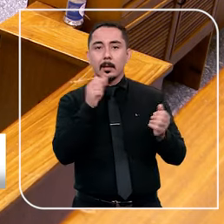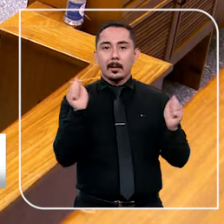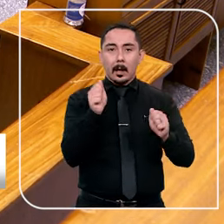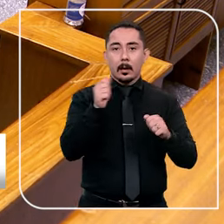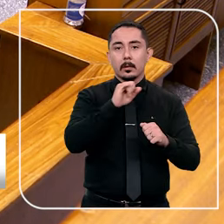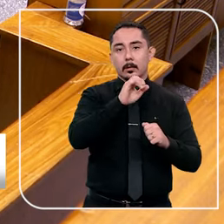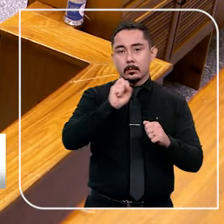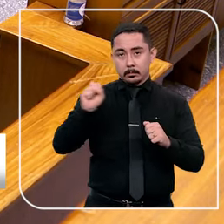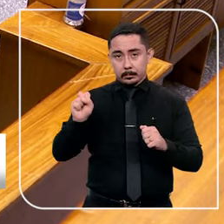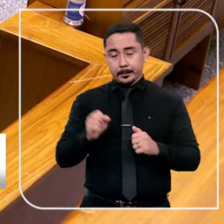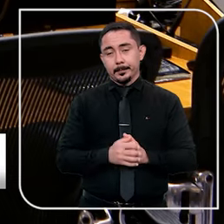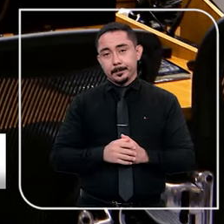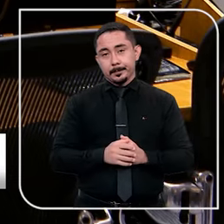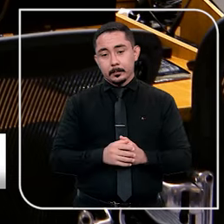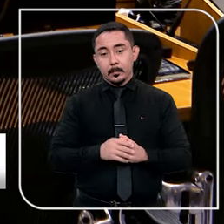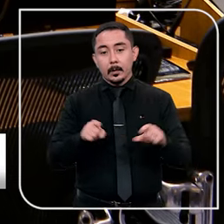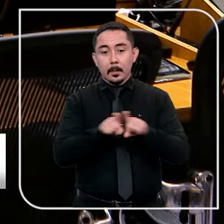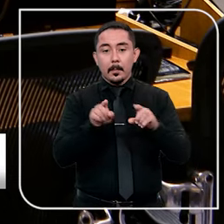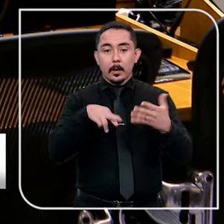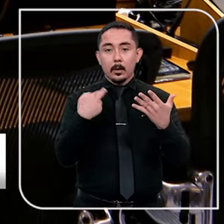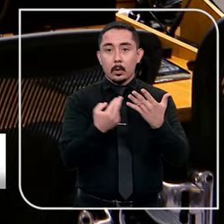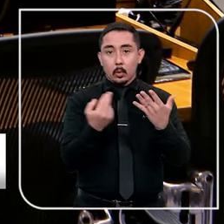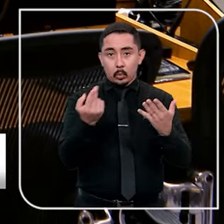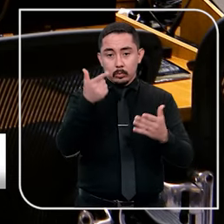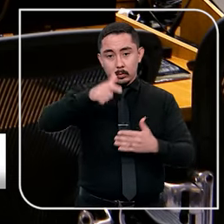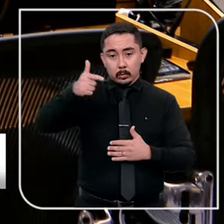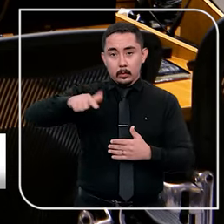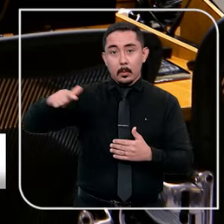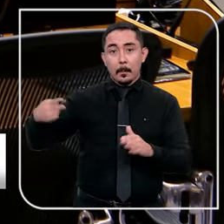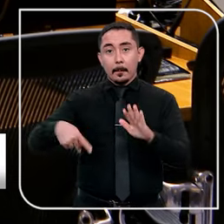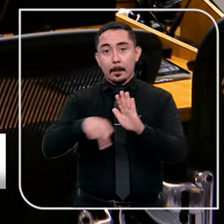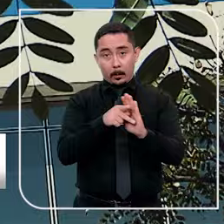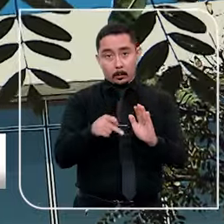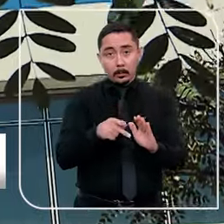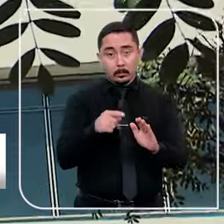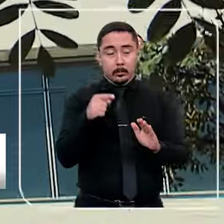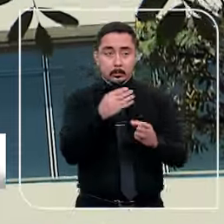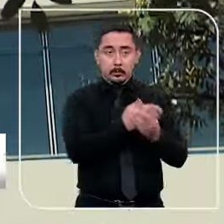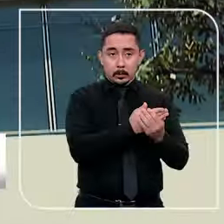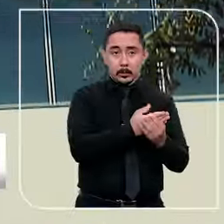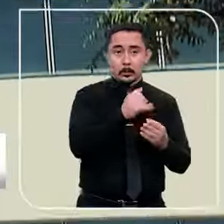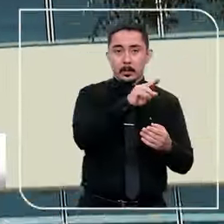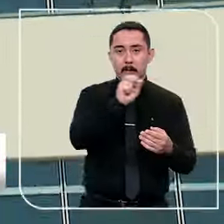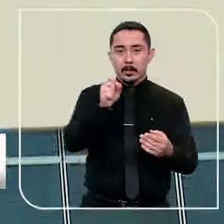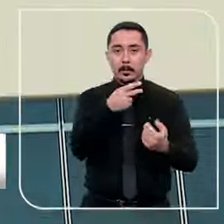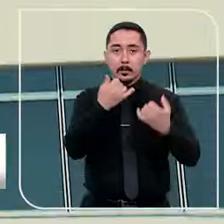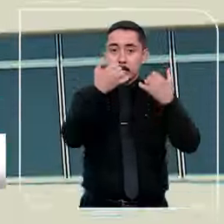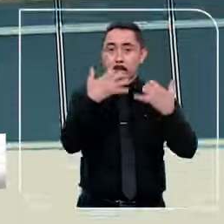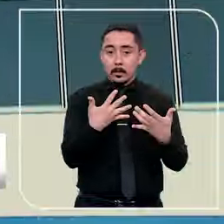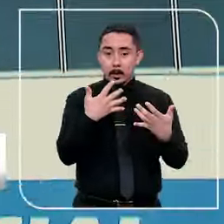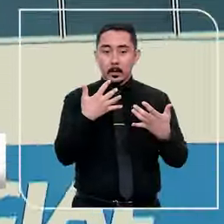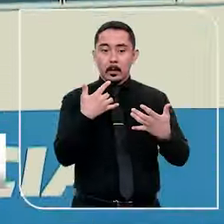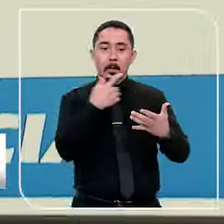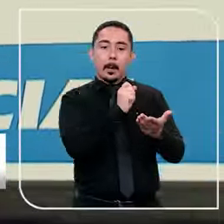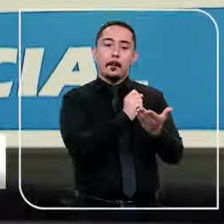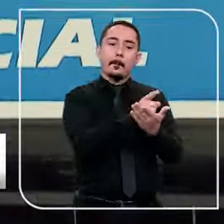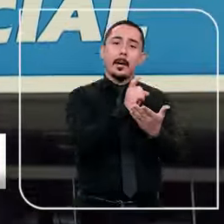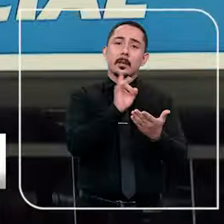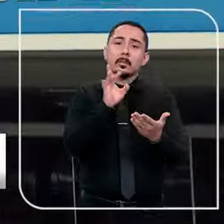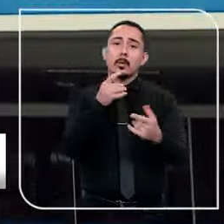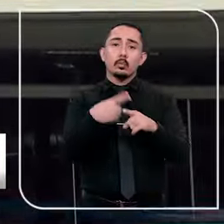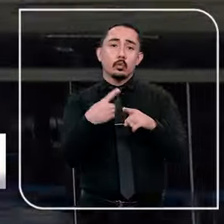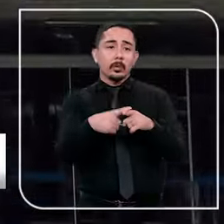para fins previdenciários em um dos recursos repetitivos pautados no caso o INSS alega que a indenização é paga